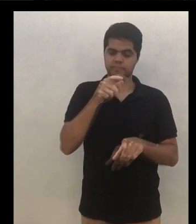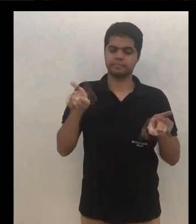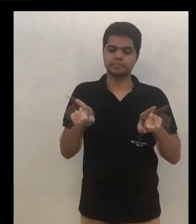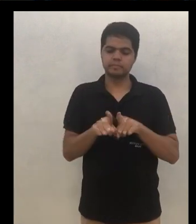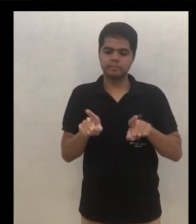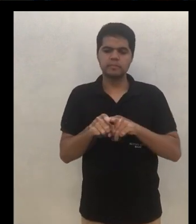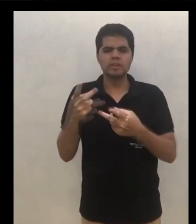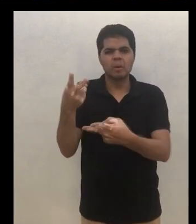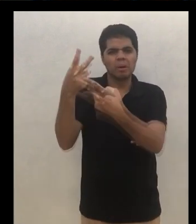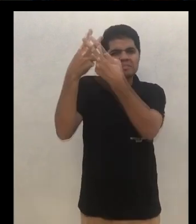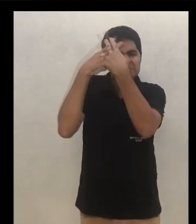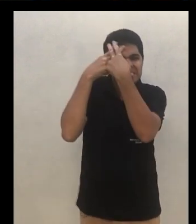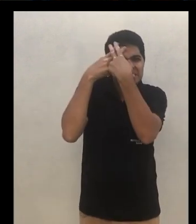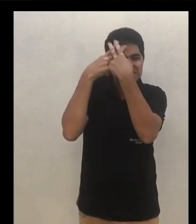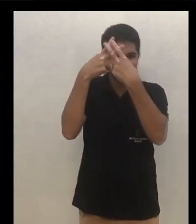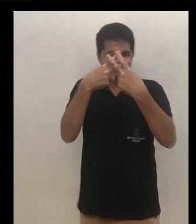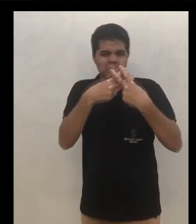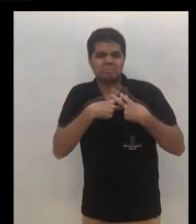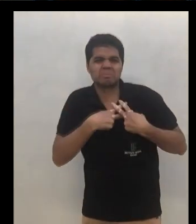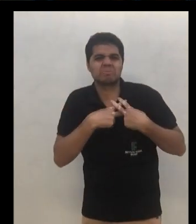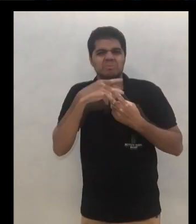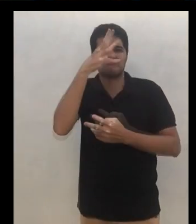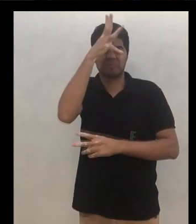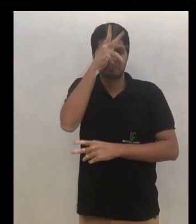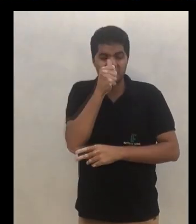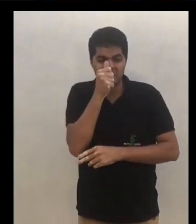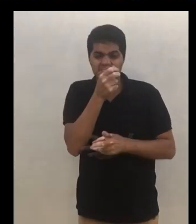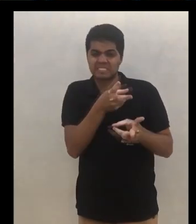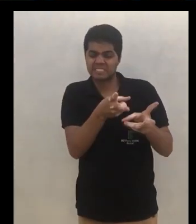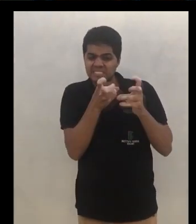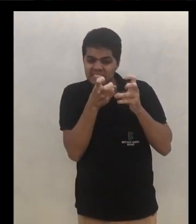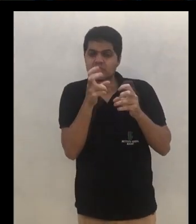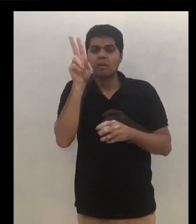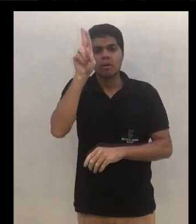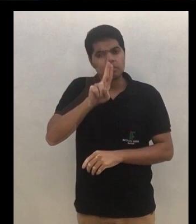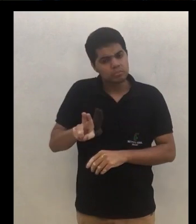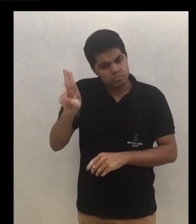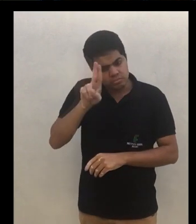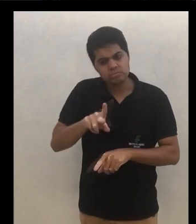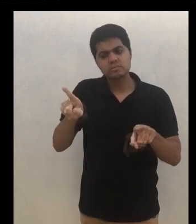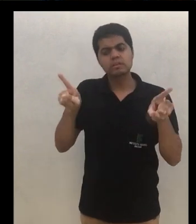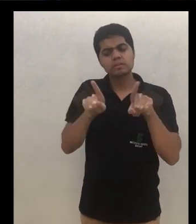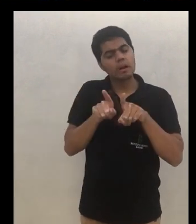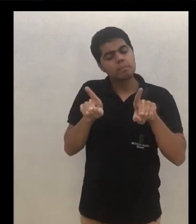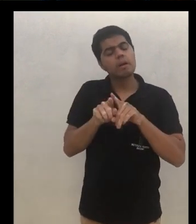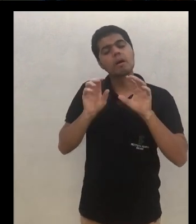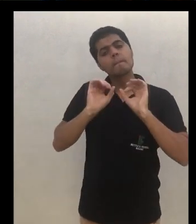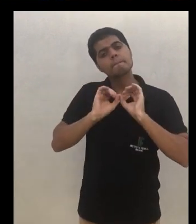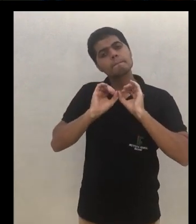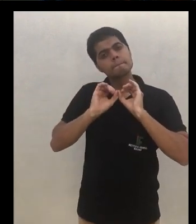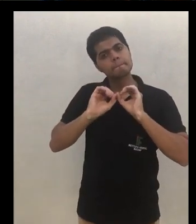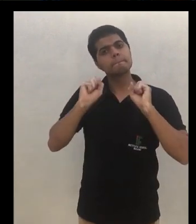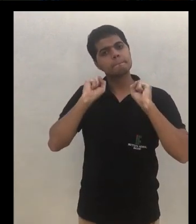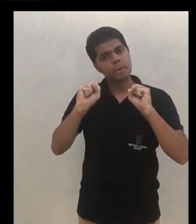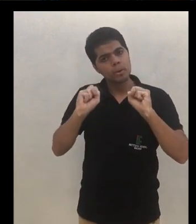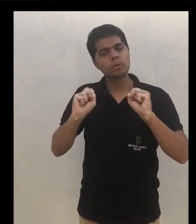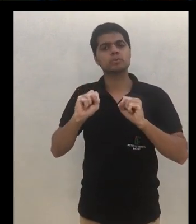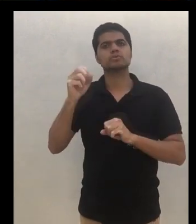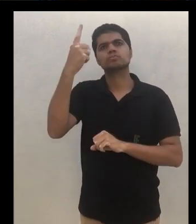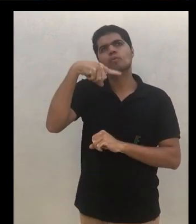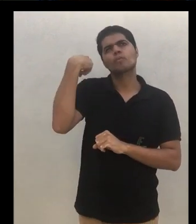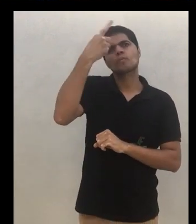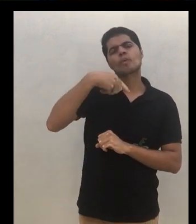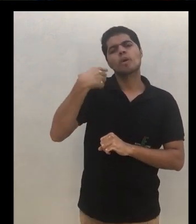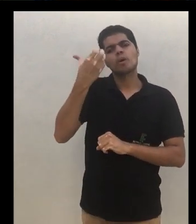condição, né, de tratar, o orgânico prevê que você possa utilizar, né, por 96 horas um